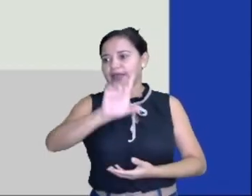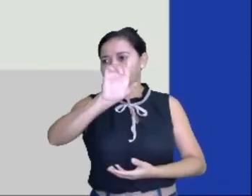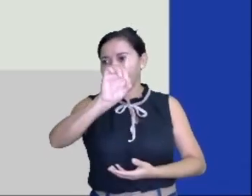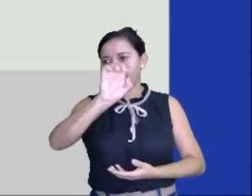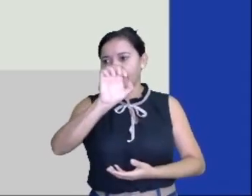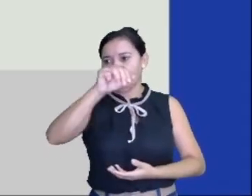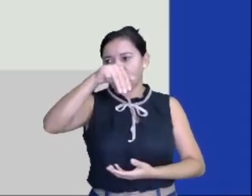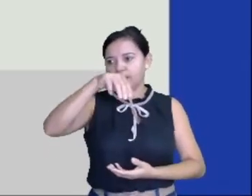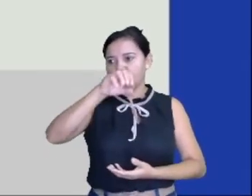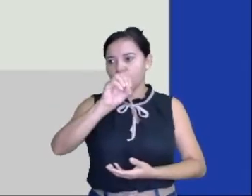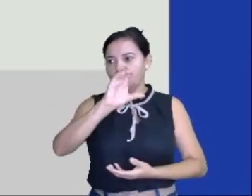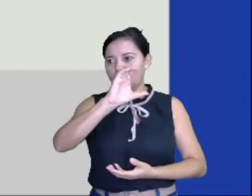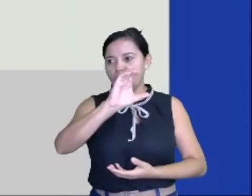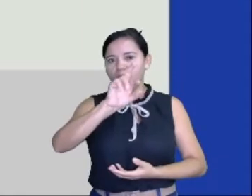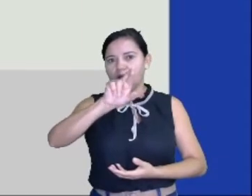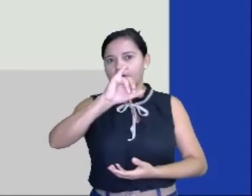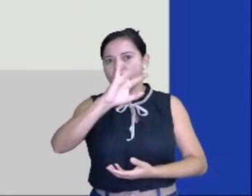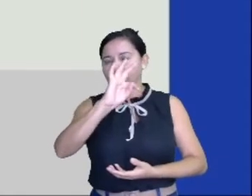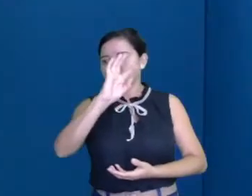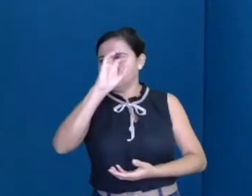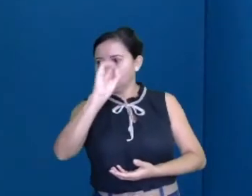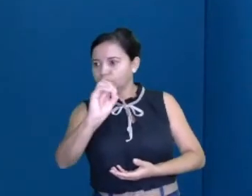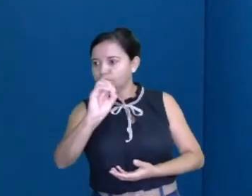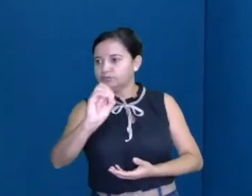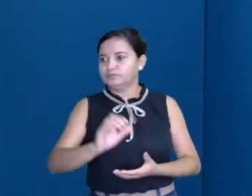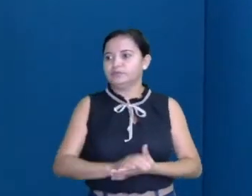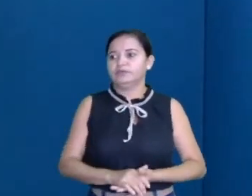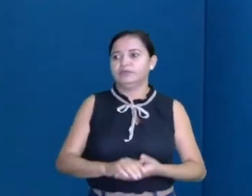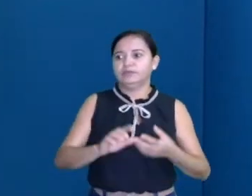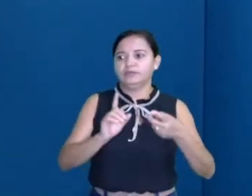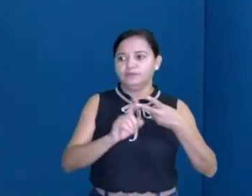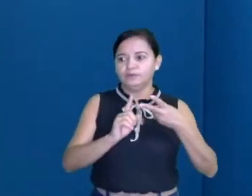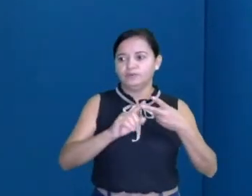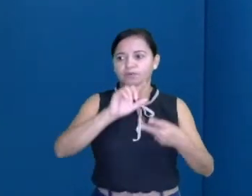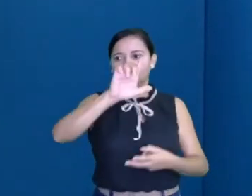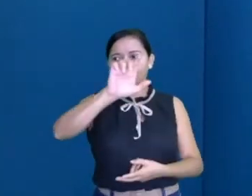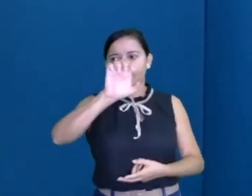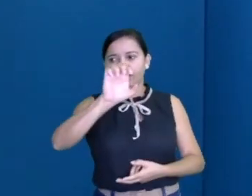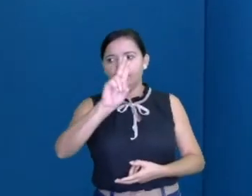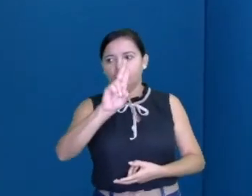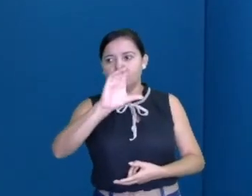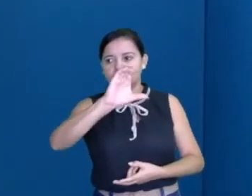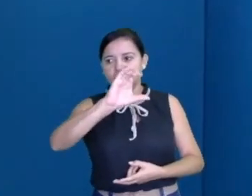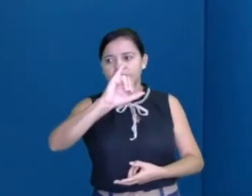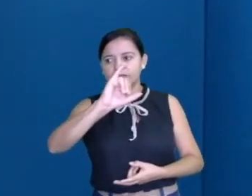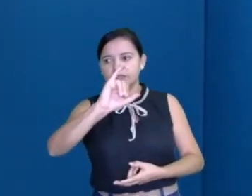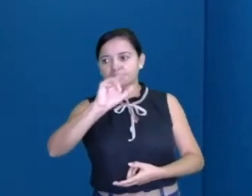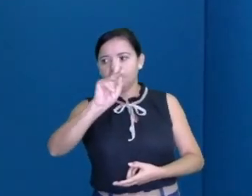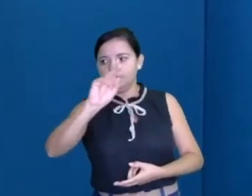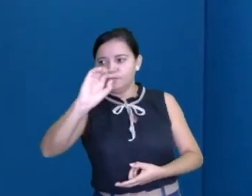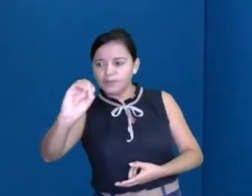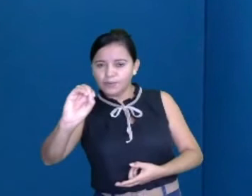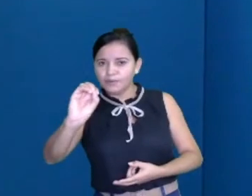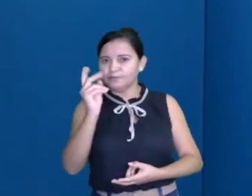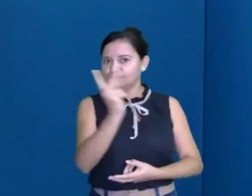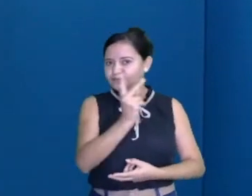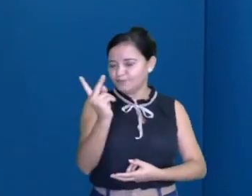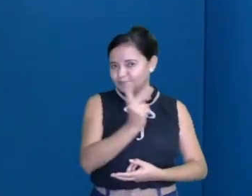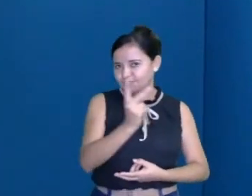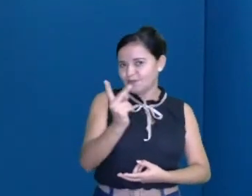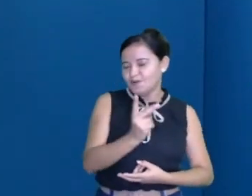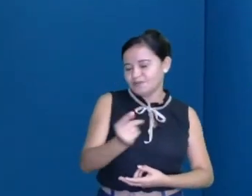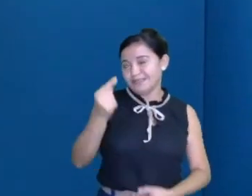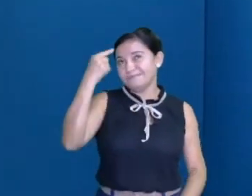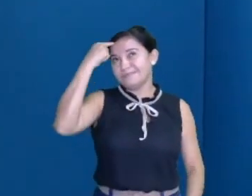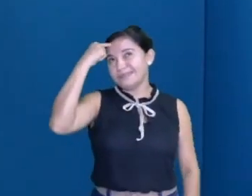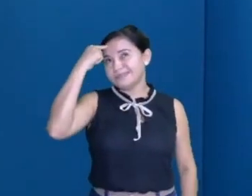Leucipo. Eles acreditavam o quê, gente? Volta para mim aqui, produção. O que é que eles acreditavam? Que existia um momento onde essa matéria